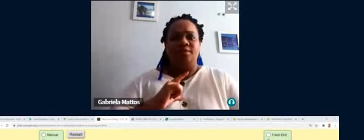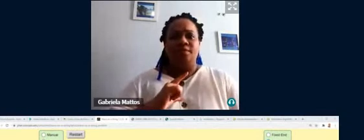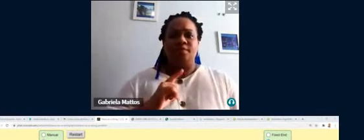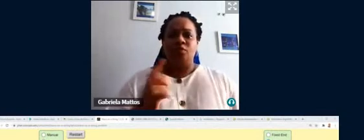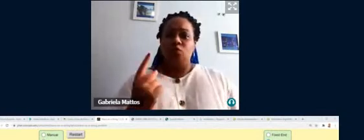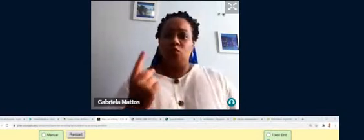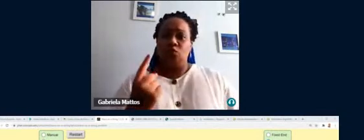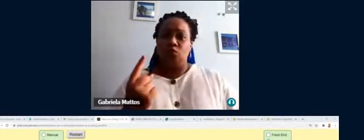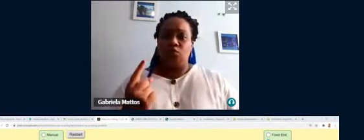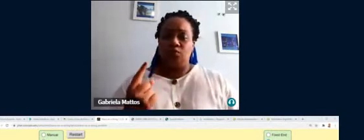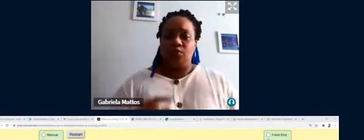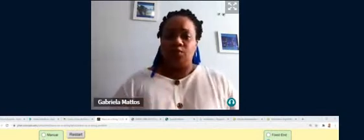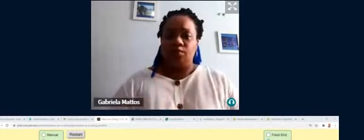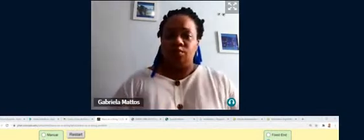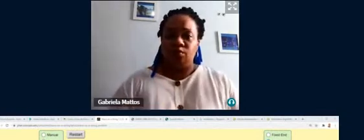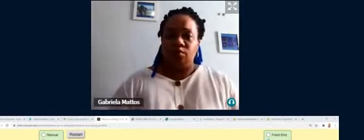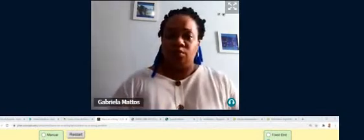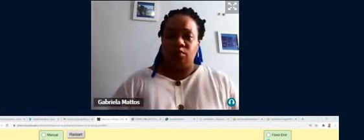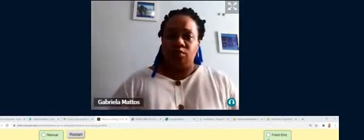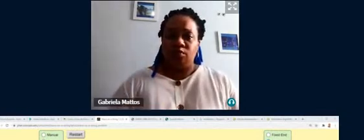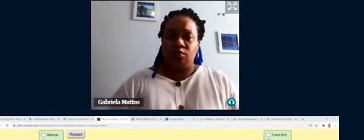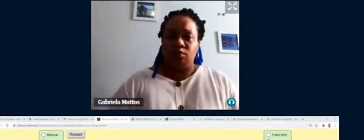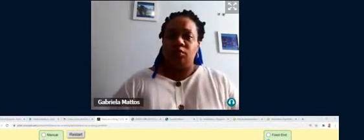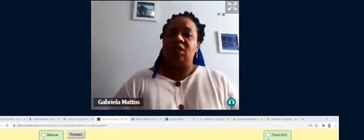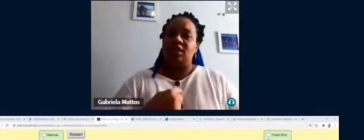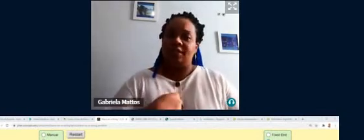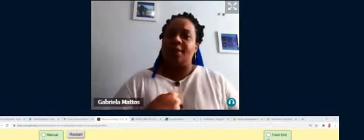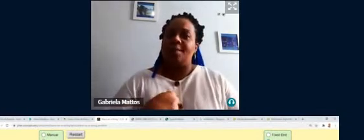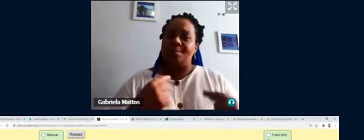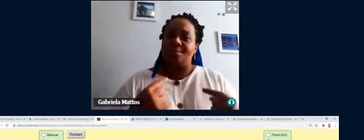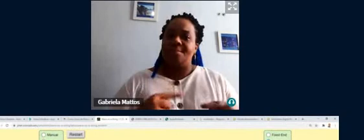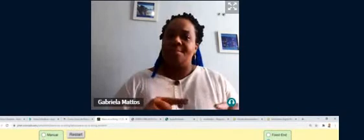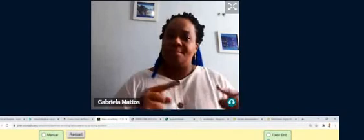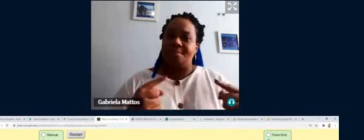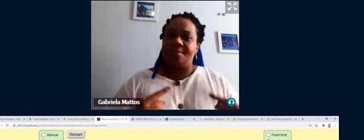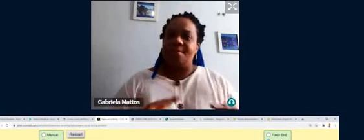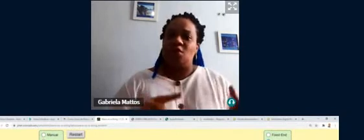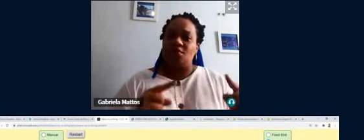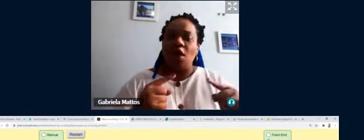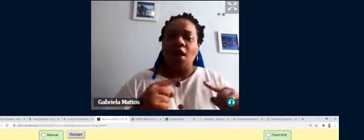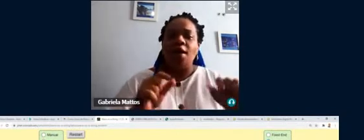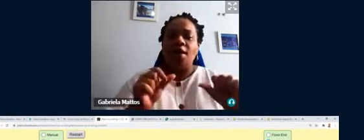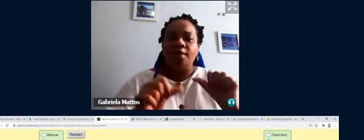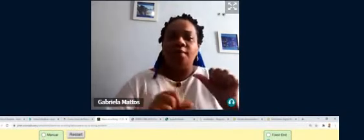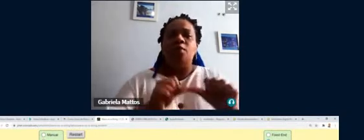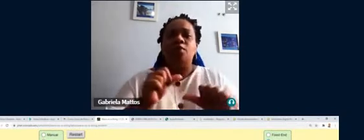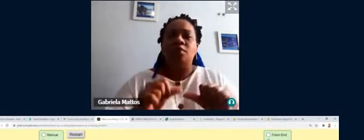outro. E vou provocar, né, para que eles continuem se propagando.